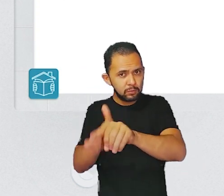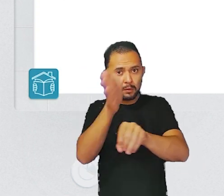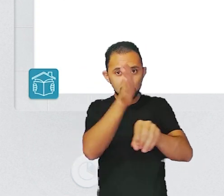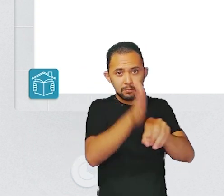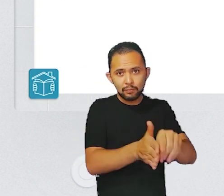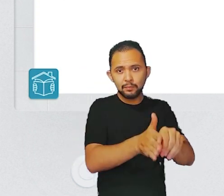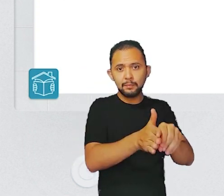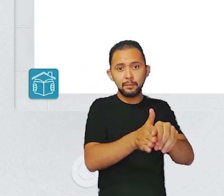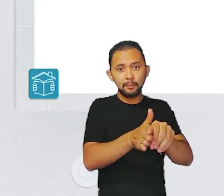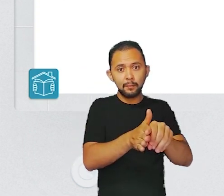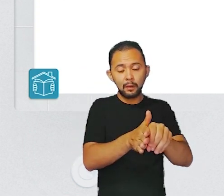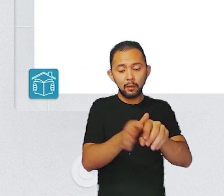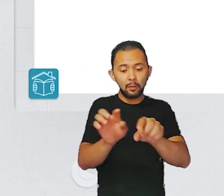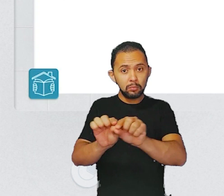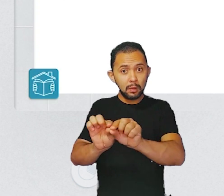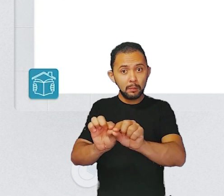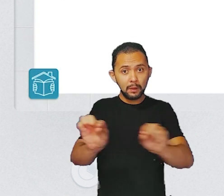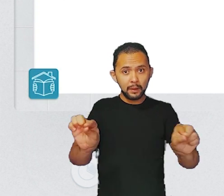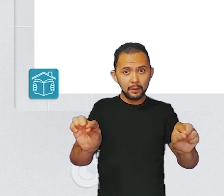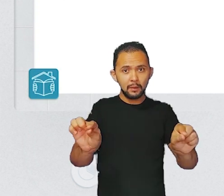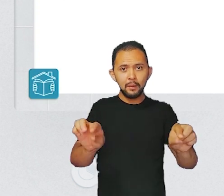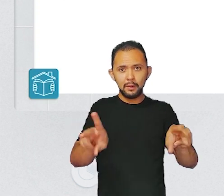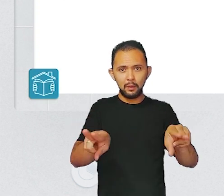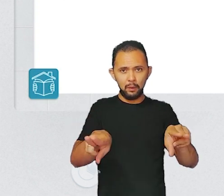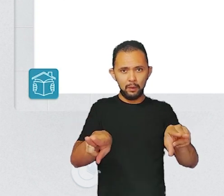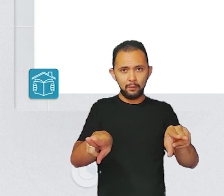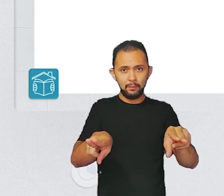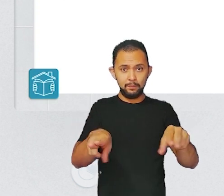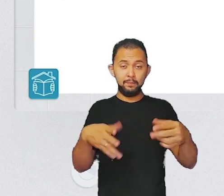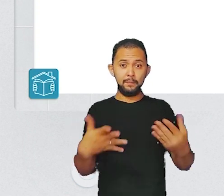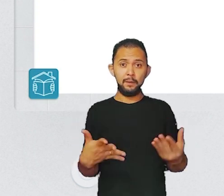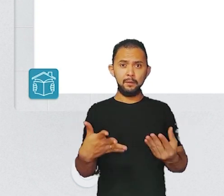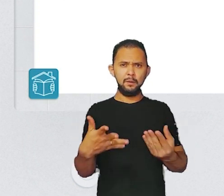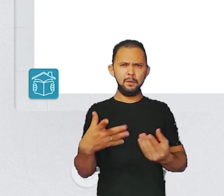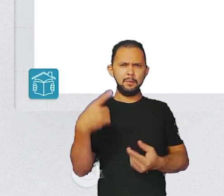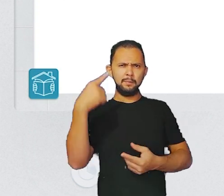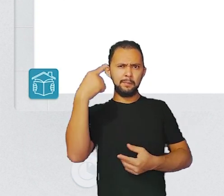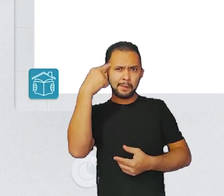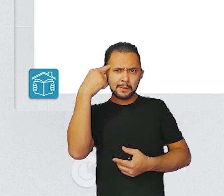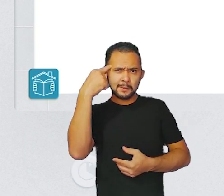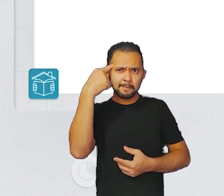De um mesmo tamanho. Será se isso aí não lembra